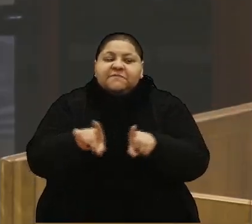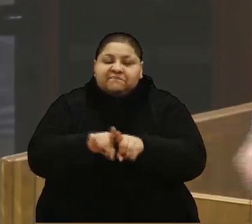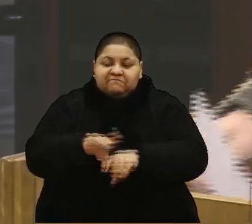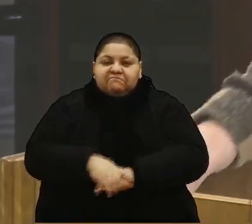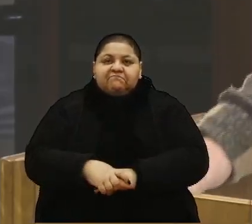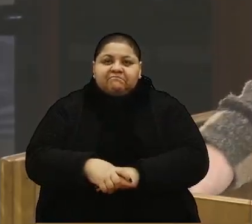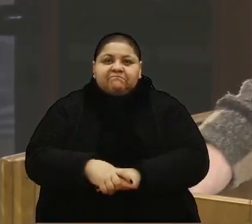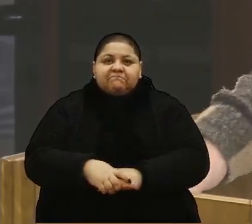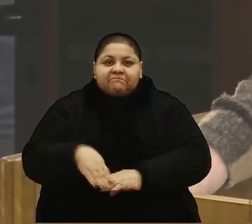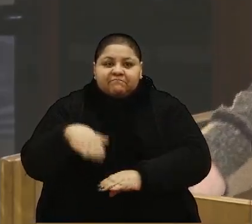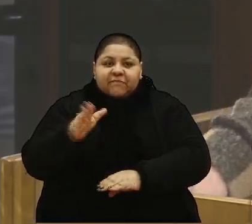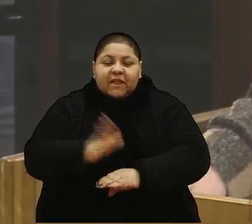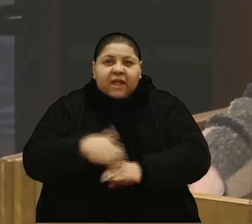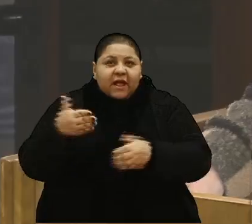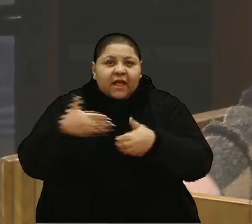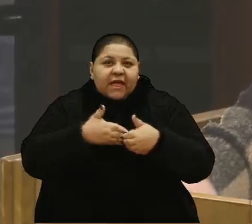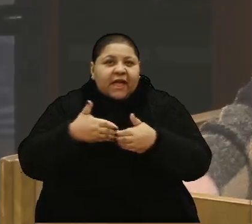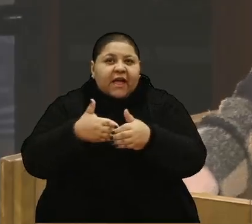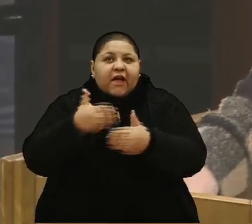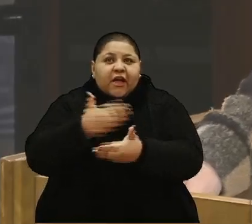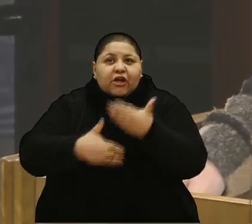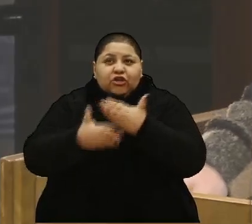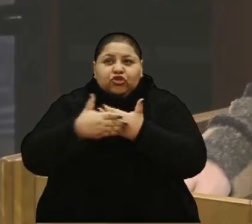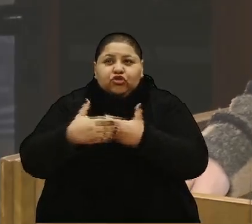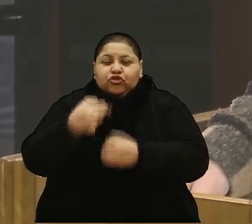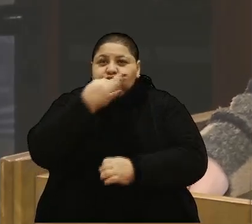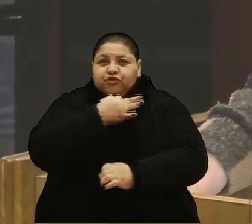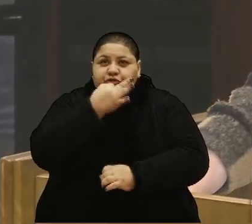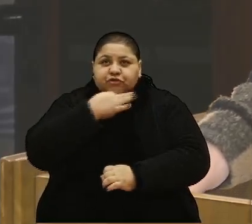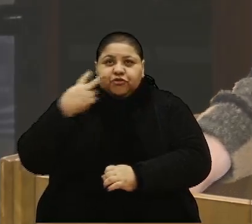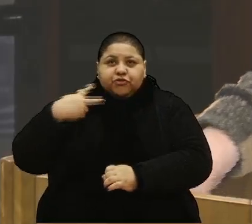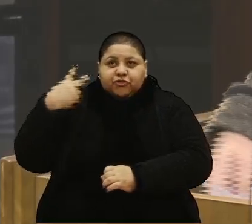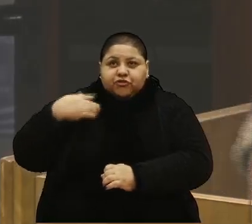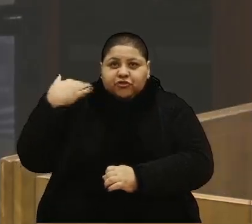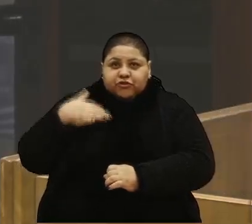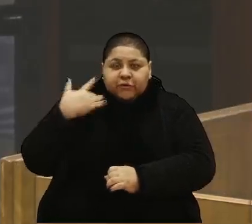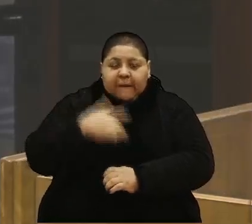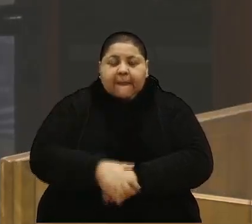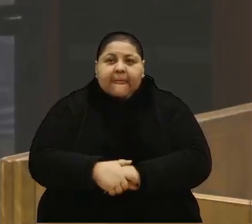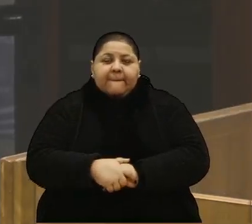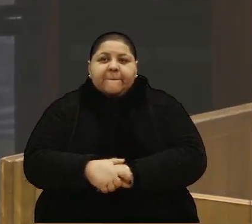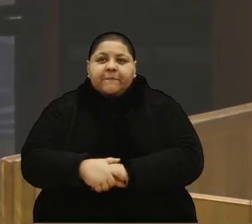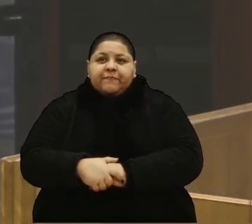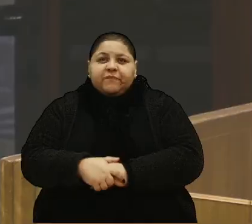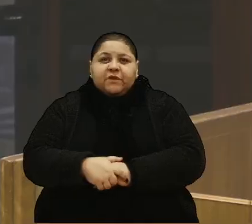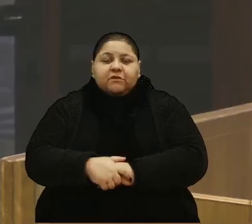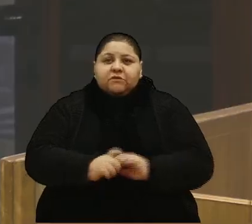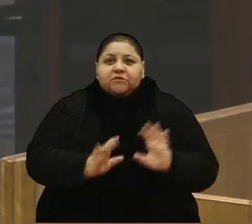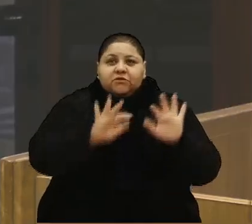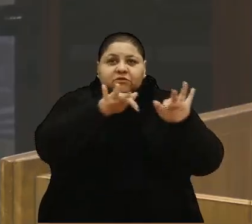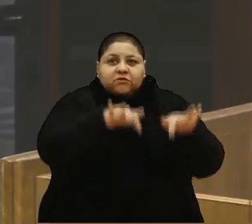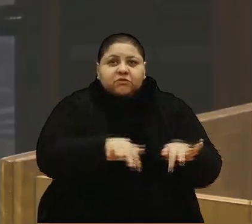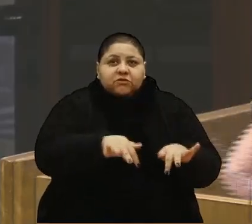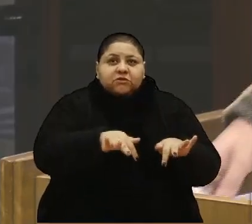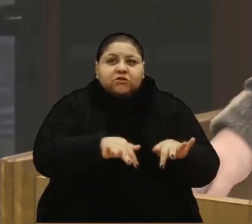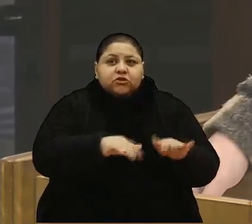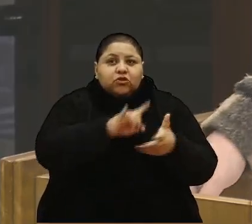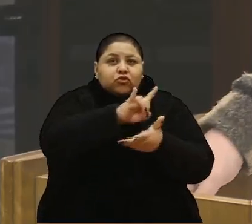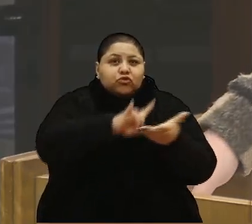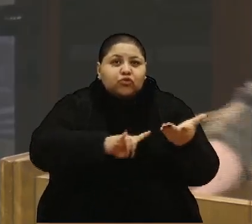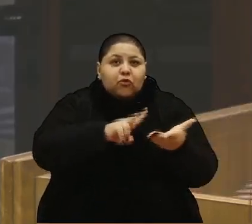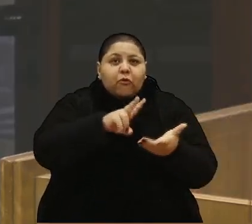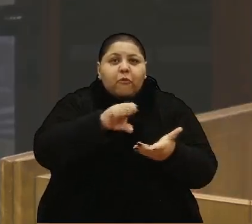isso, é uma perseguição a todos os caxienses, vereadora Andressa, quando se suspende o visto daquele que